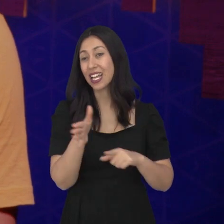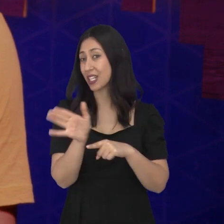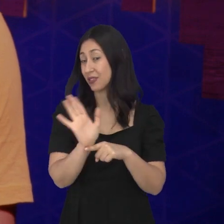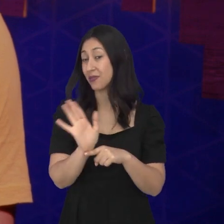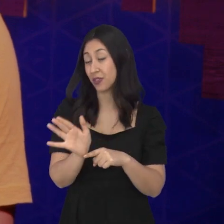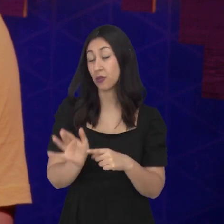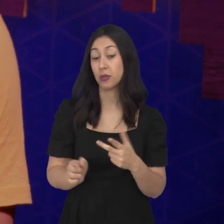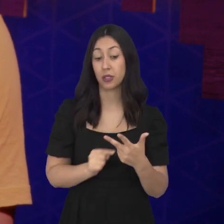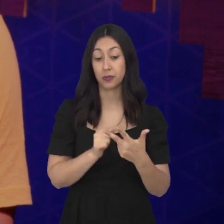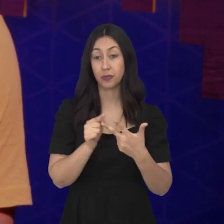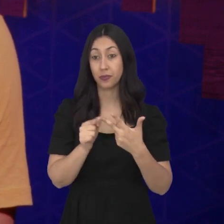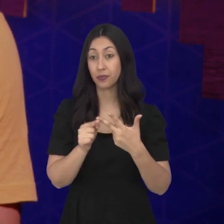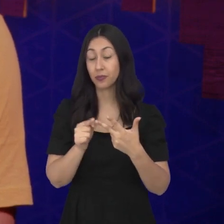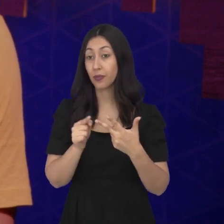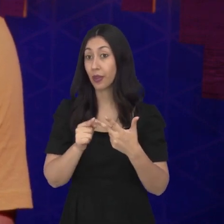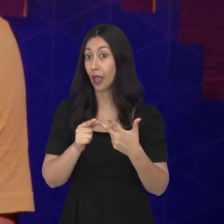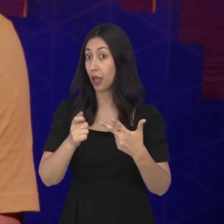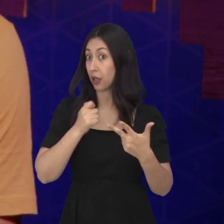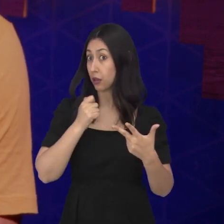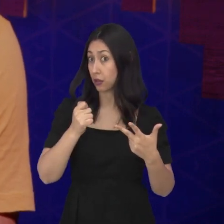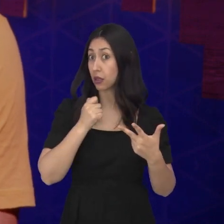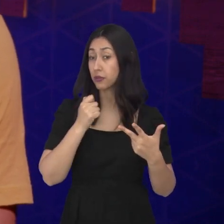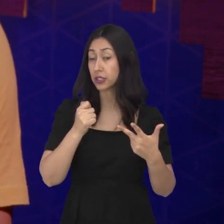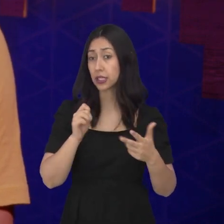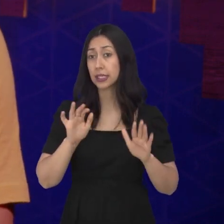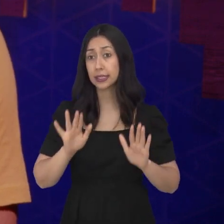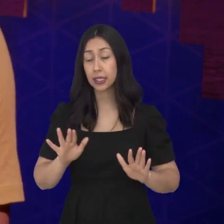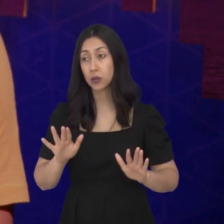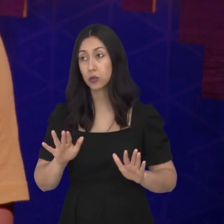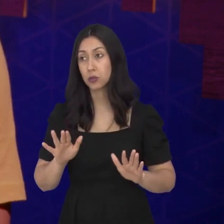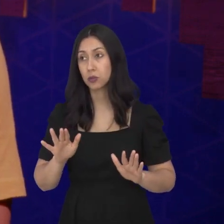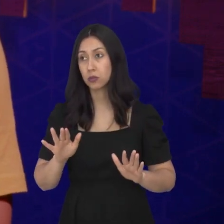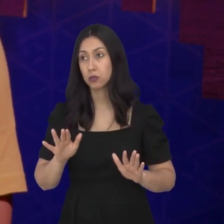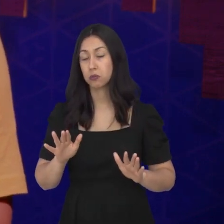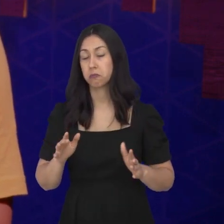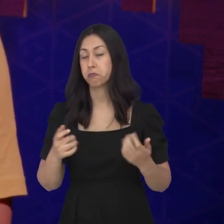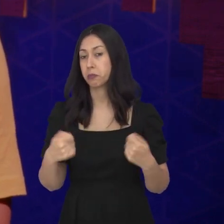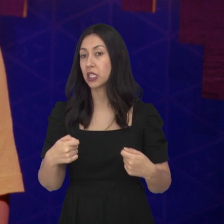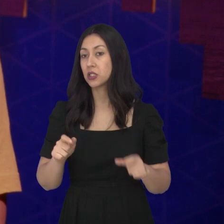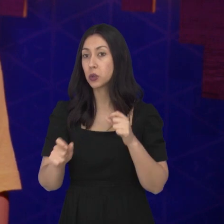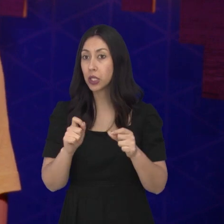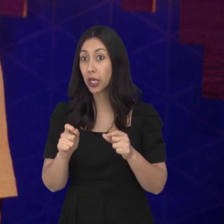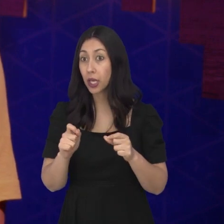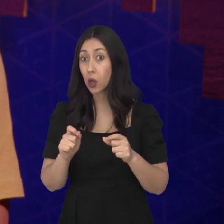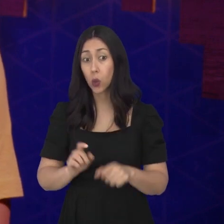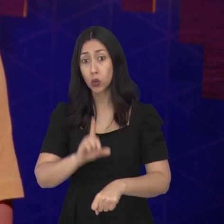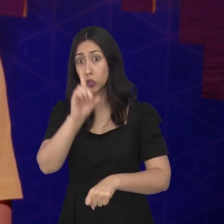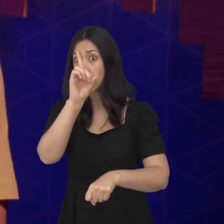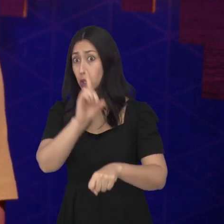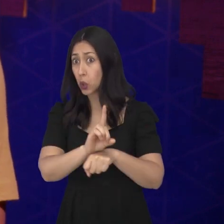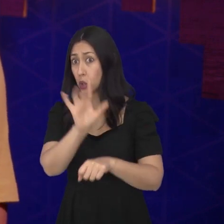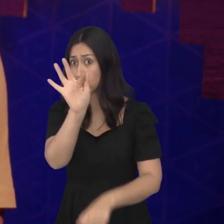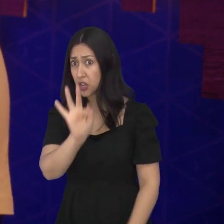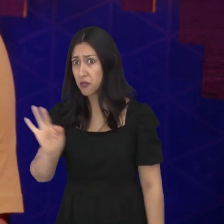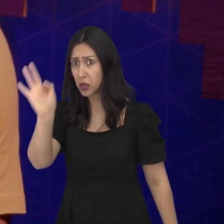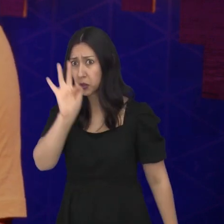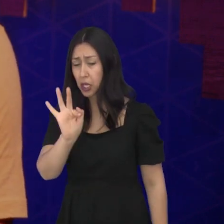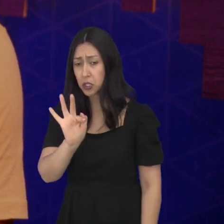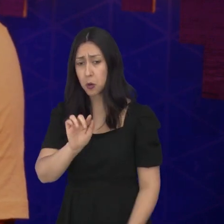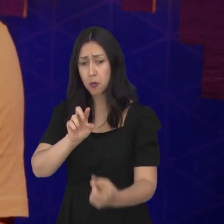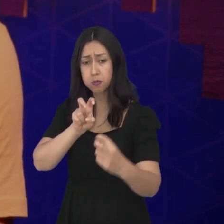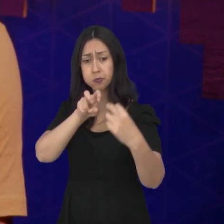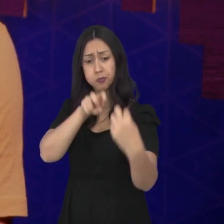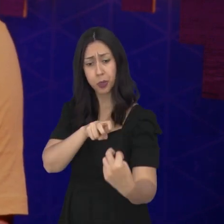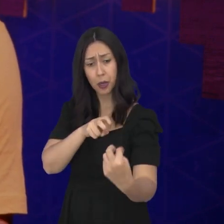pop. E entrevistas, então antes de entrar, você fala com o diretor, com o reitor